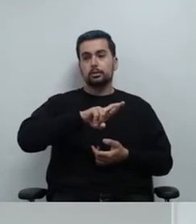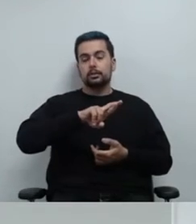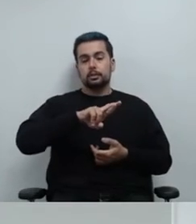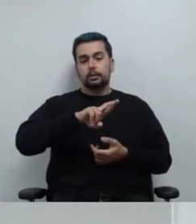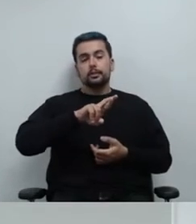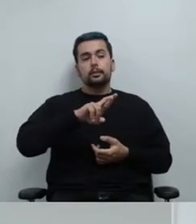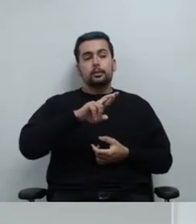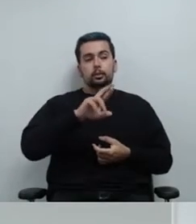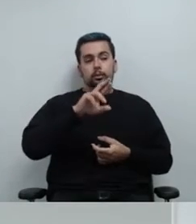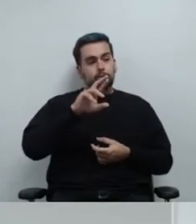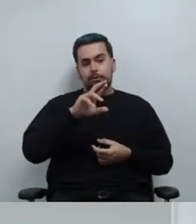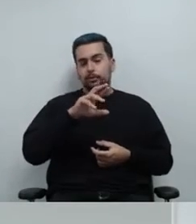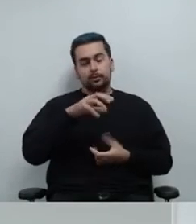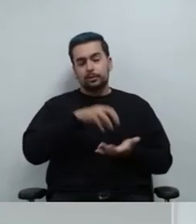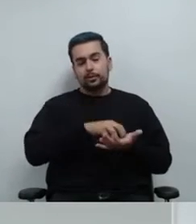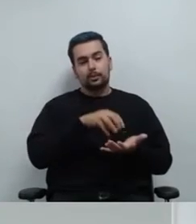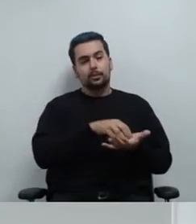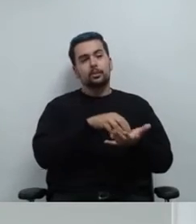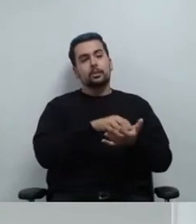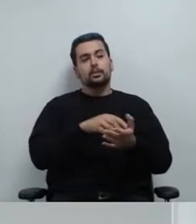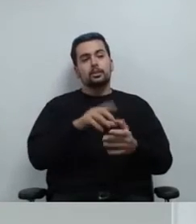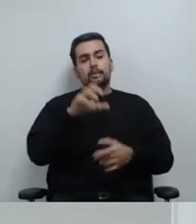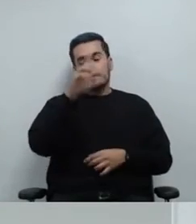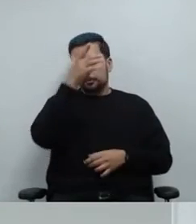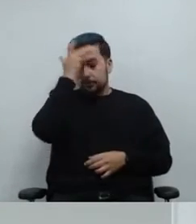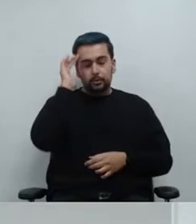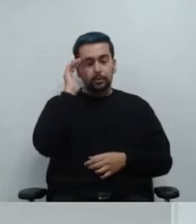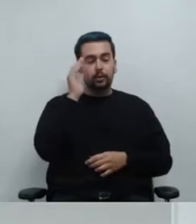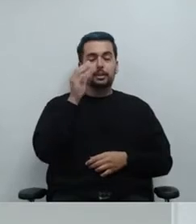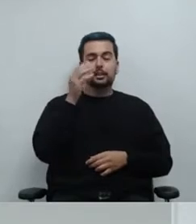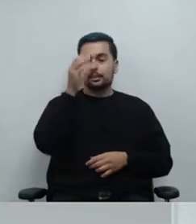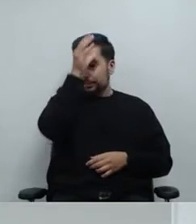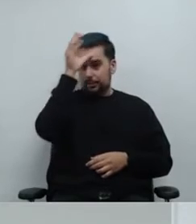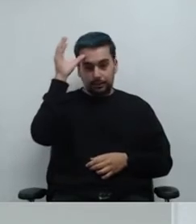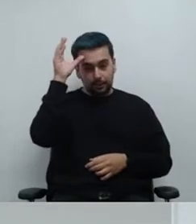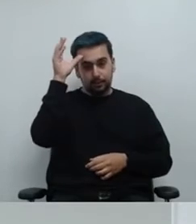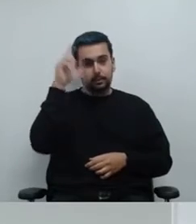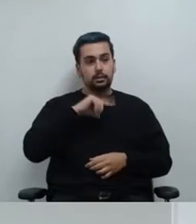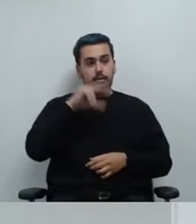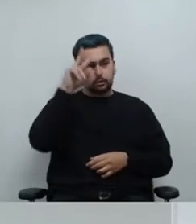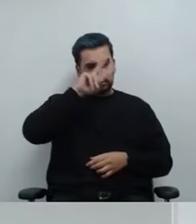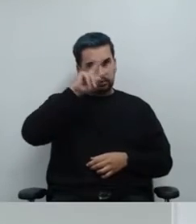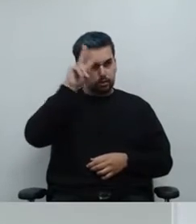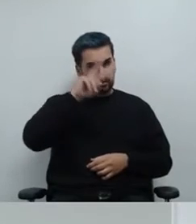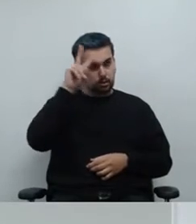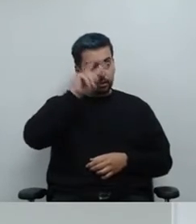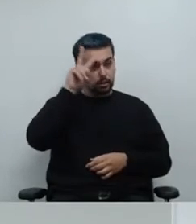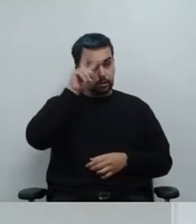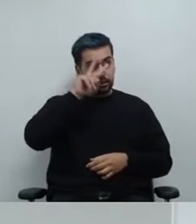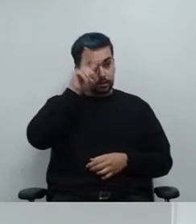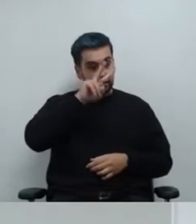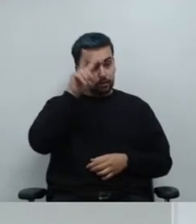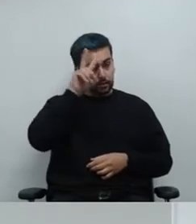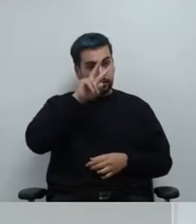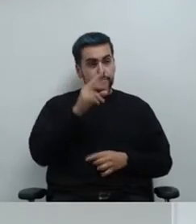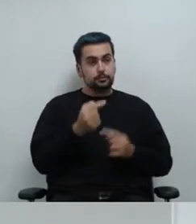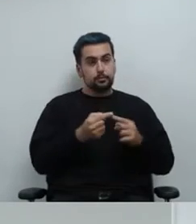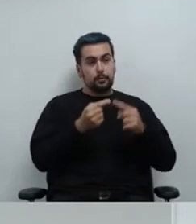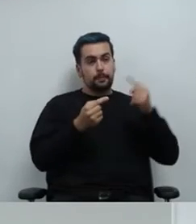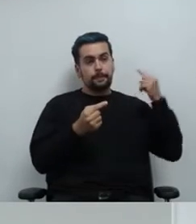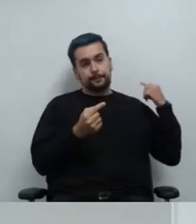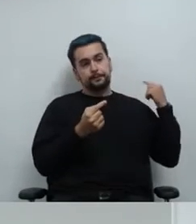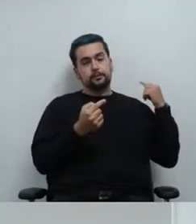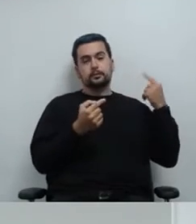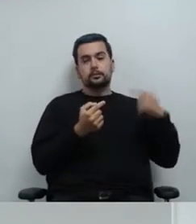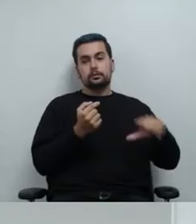com deficiência e o núcleo do consumidor. Esses núcleos ganharam historicamente cargos, né, nas expansões passadas. E os